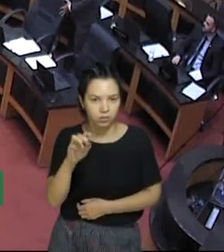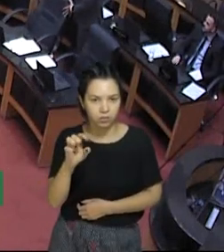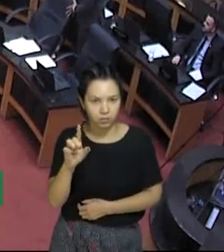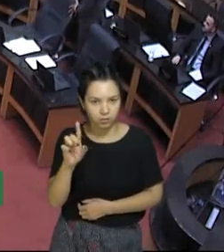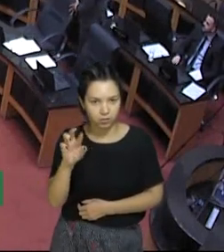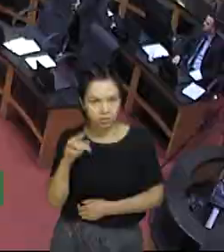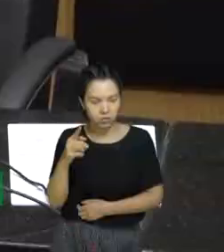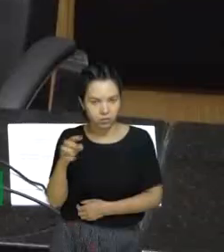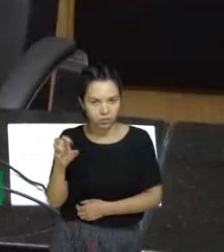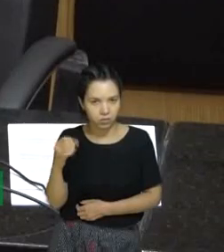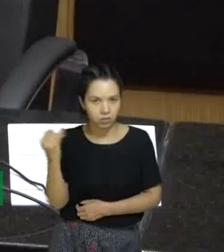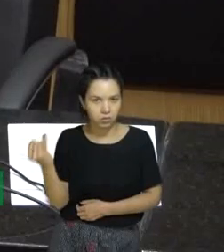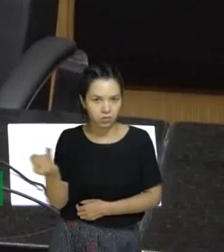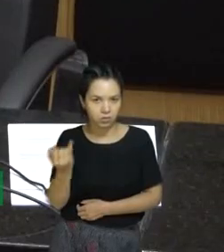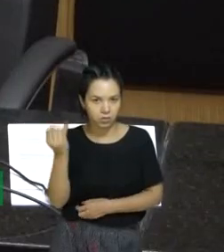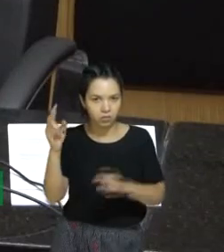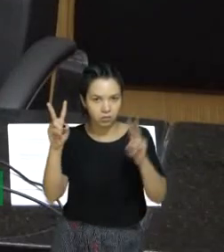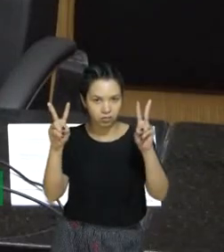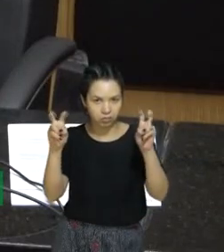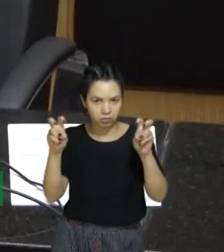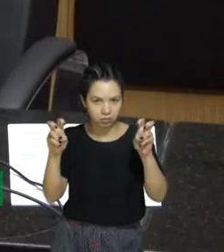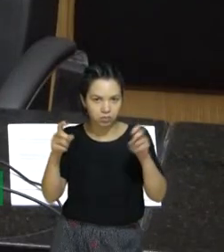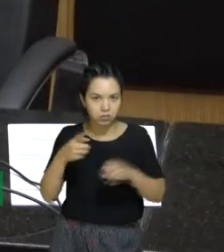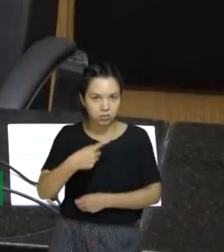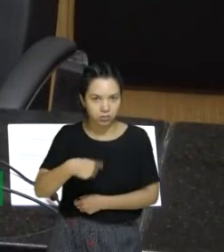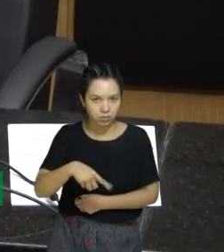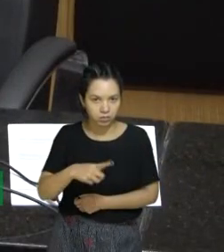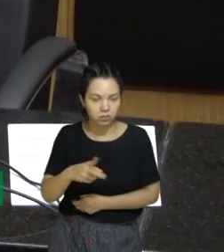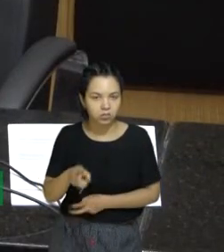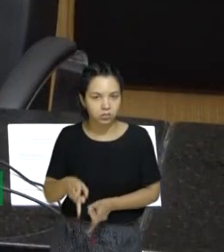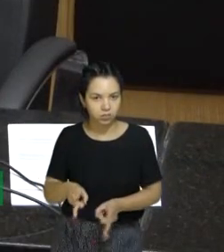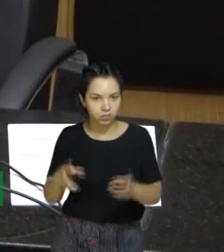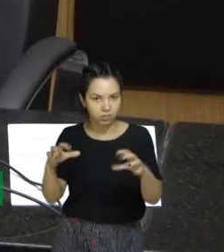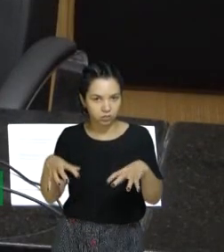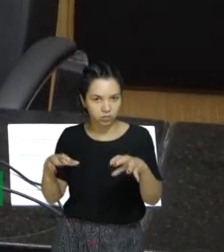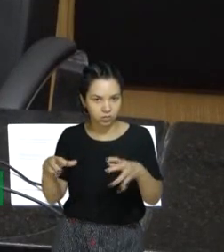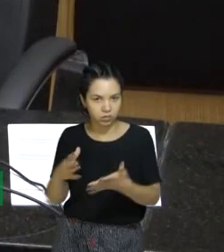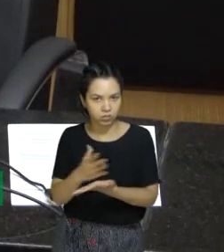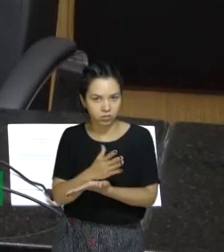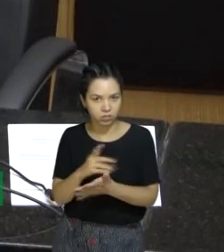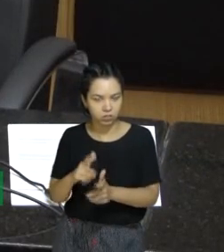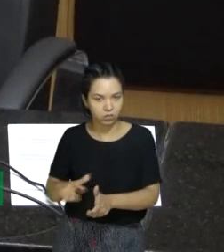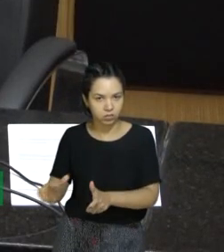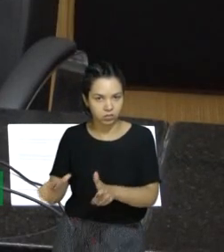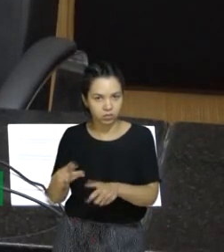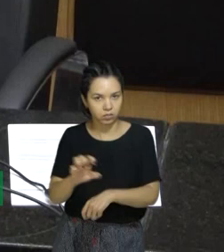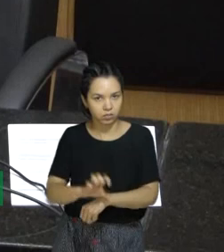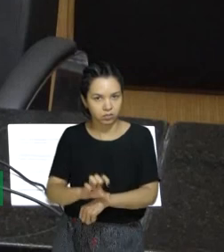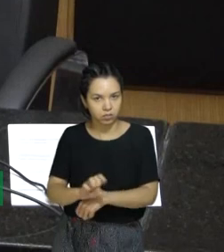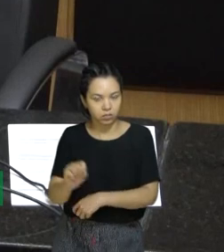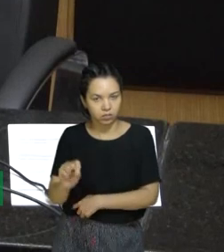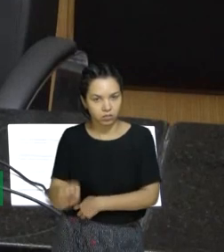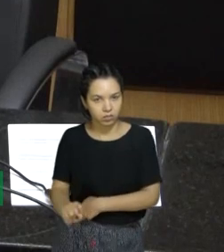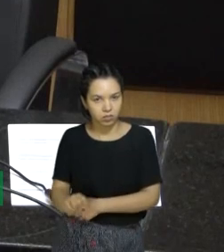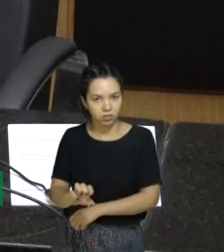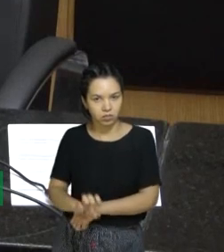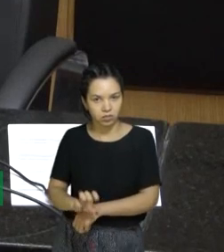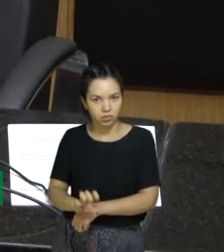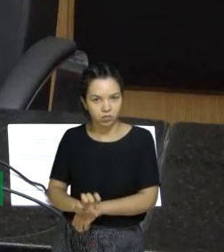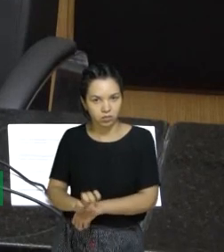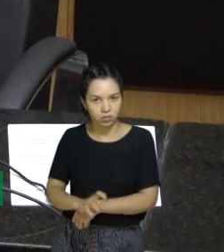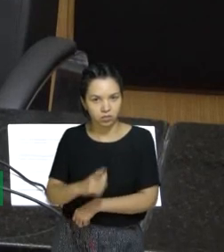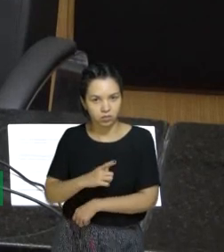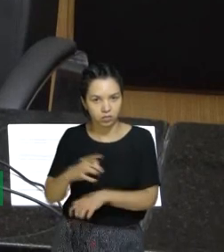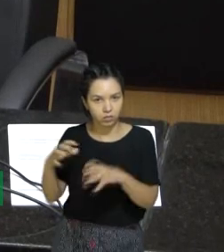importante. Nós continuamos com chuva forte em algumas regiões do estado, sul do estado agora, nesse momento, está passando por uma chuva